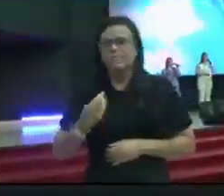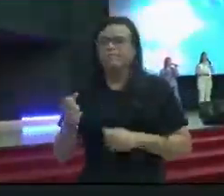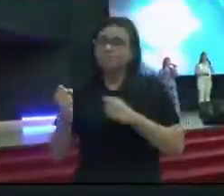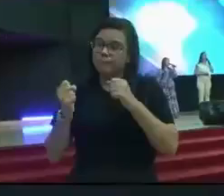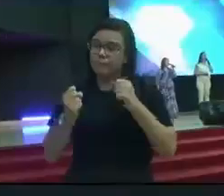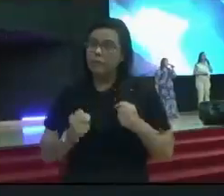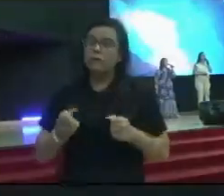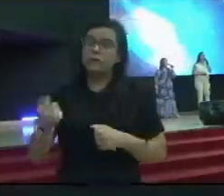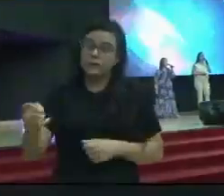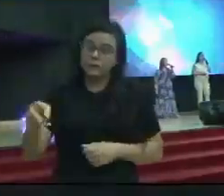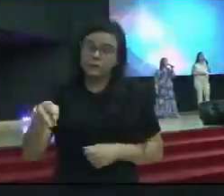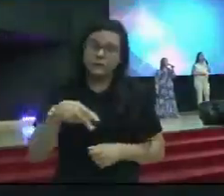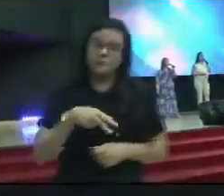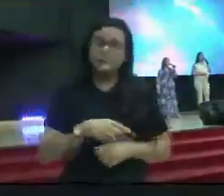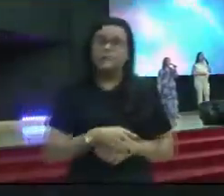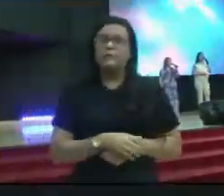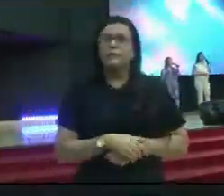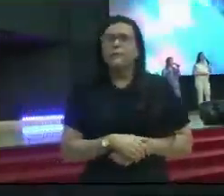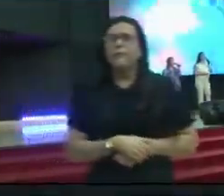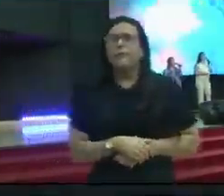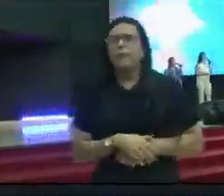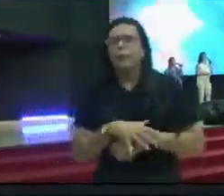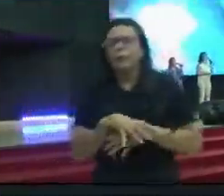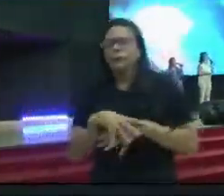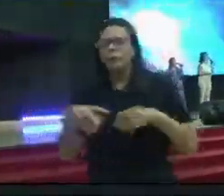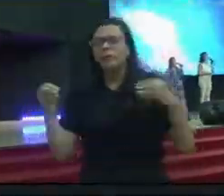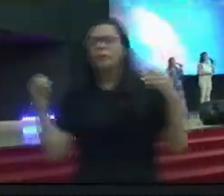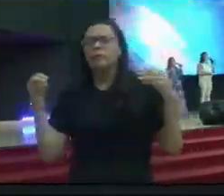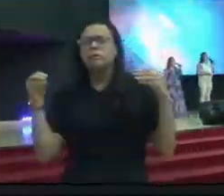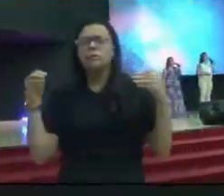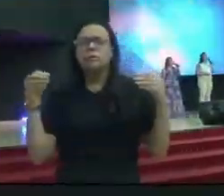Pode vir. Hoje é noite de cura.